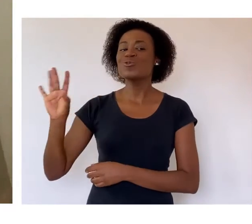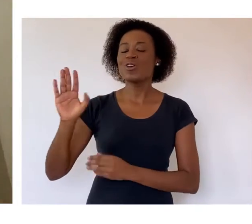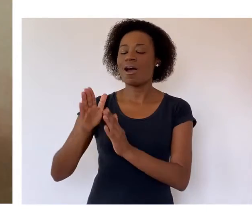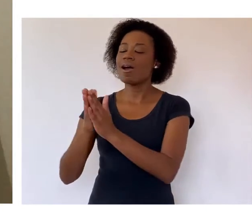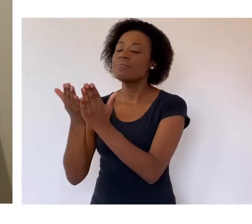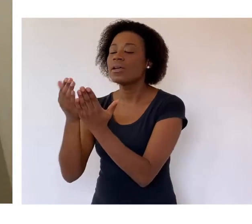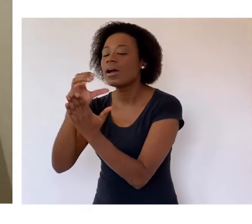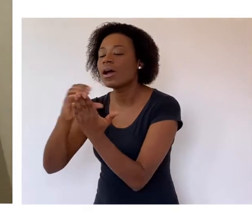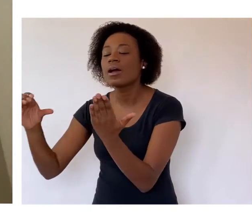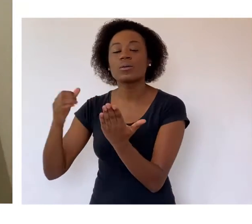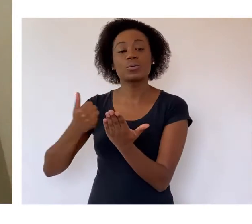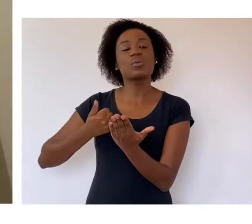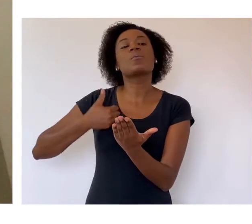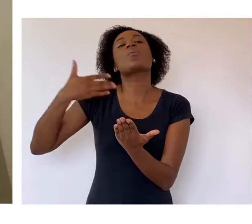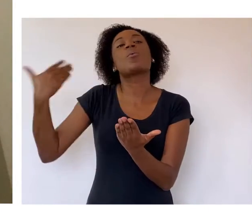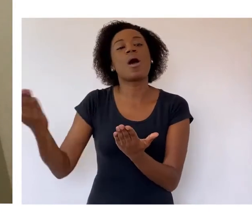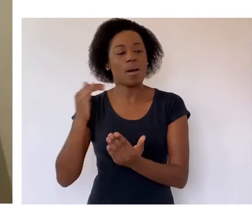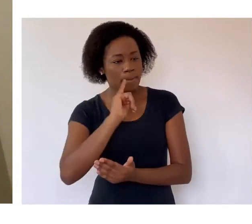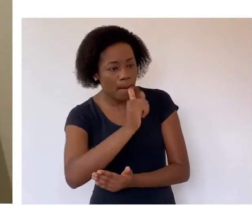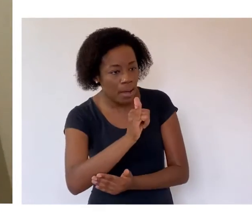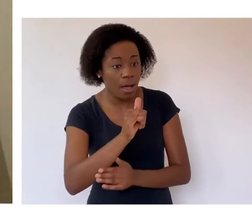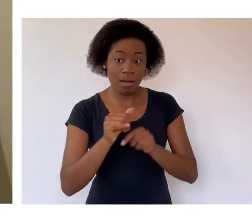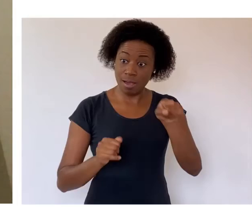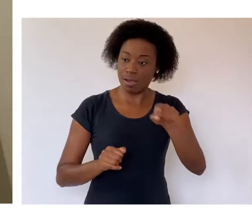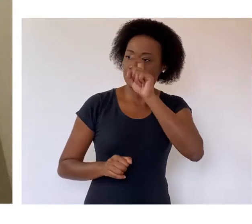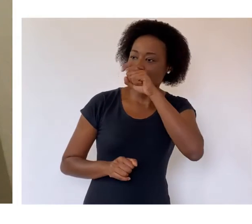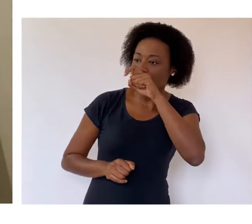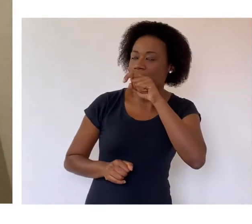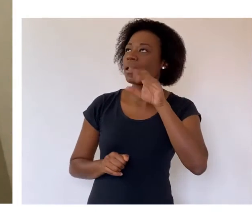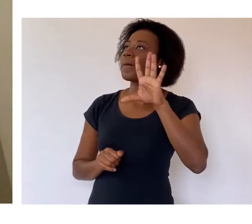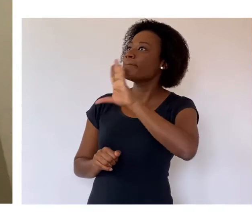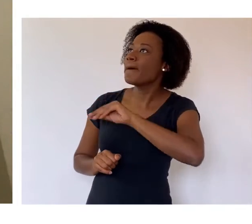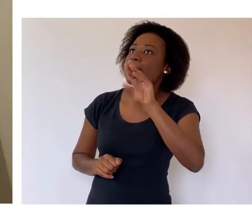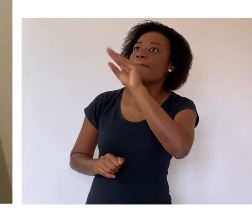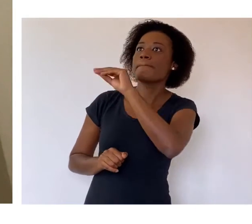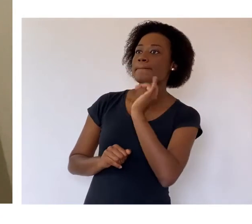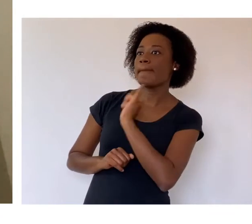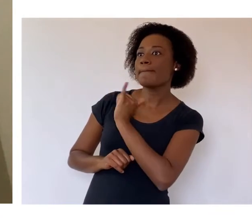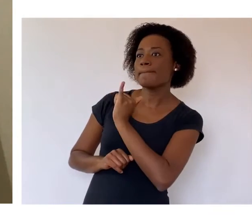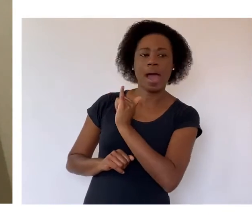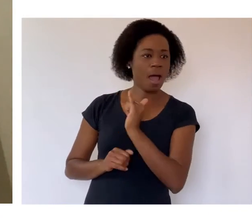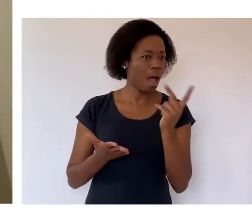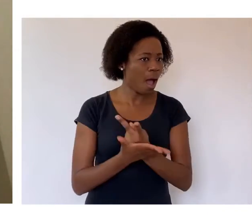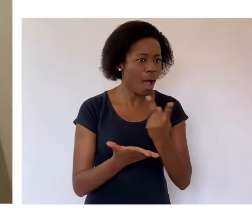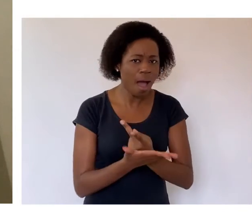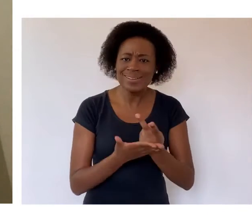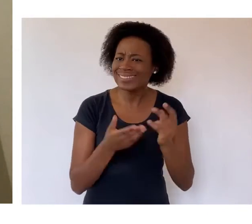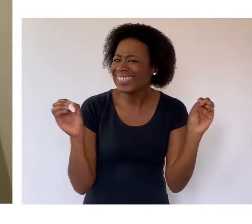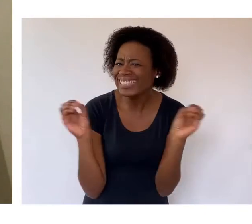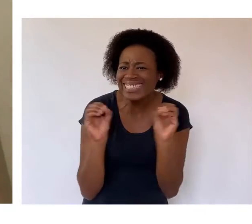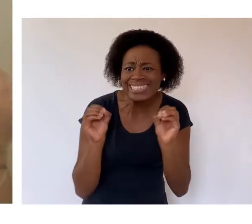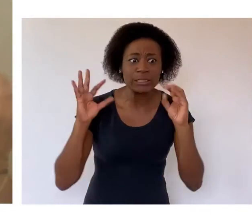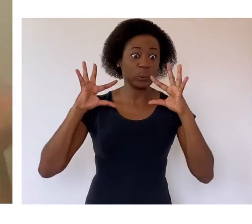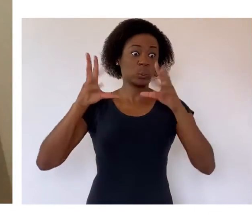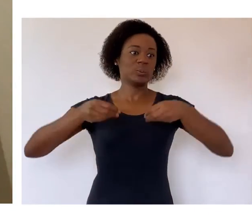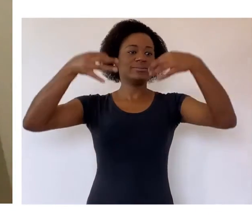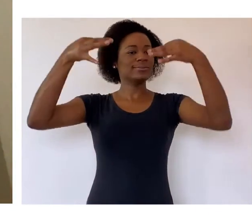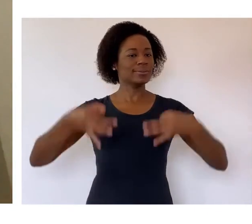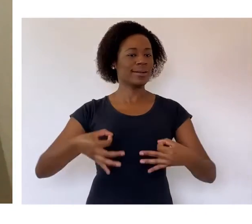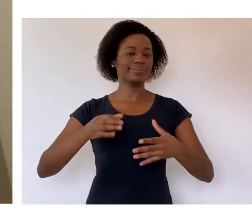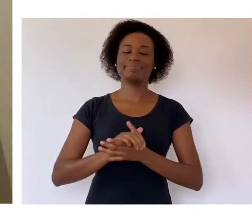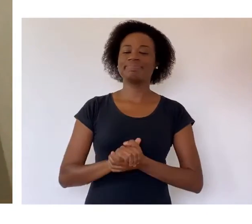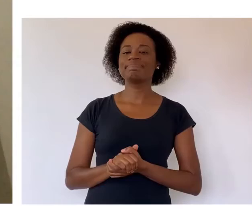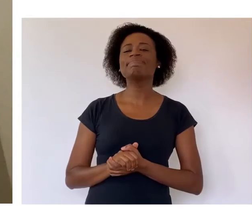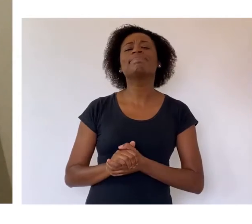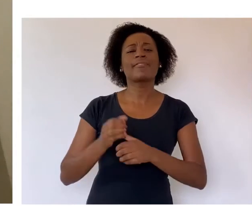o capítulo e o versículo que o papagaio recita sem um único erro." Bem,